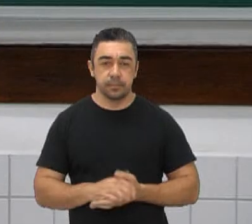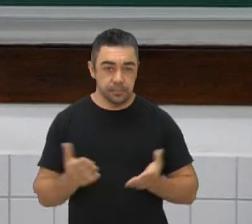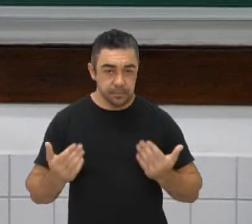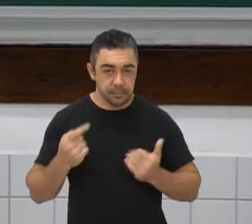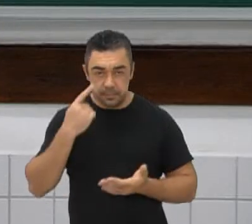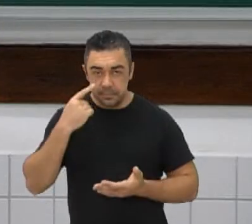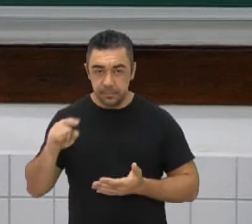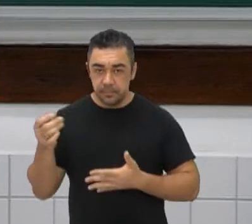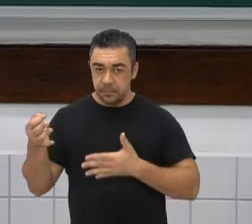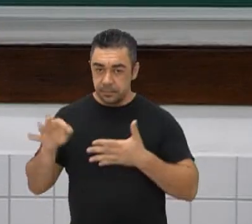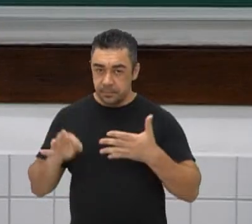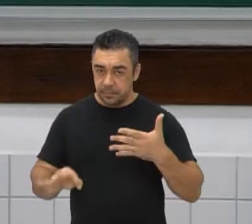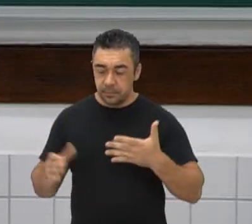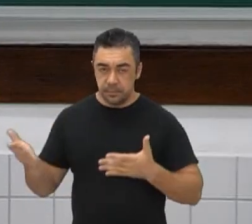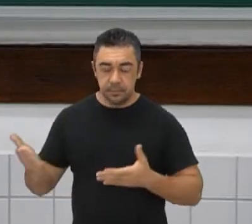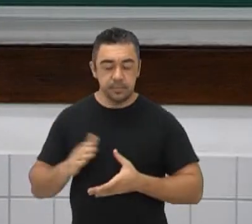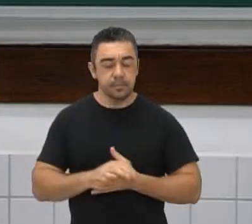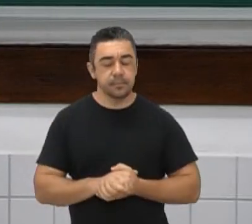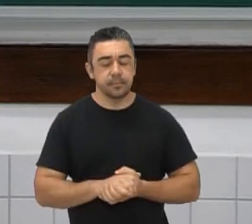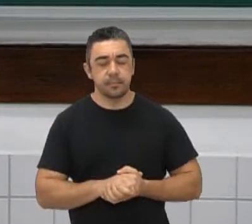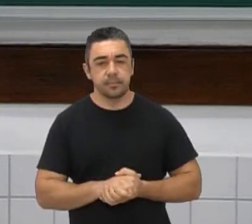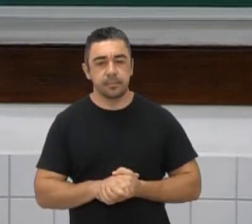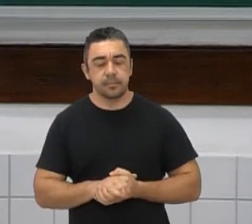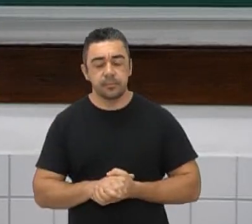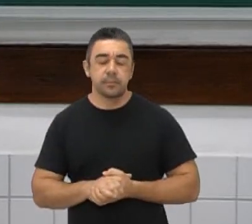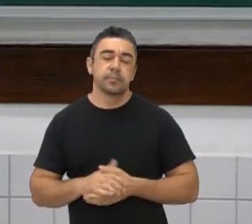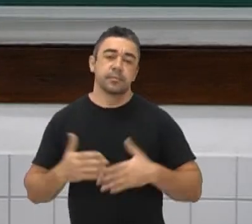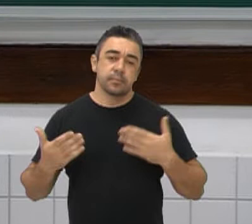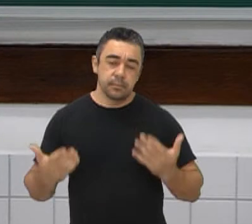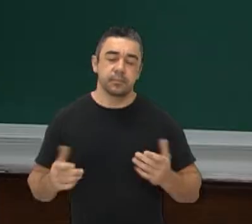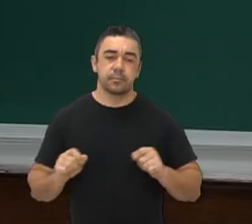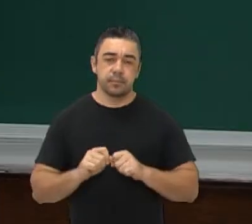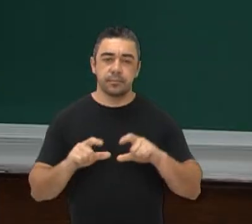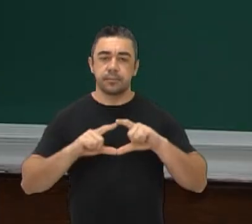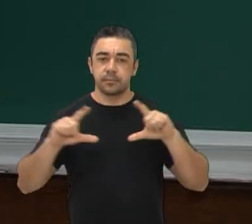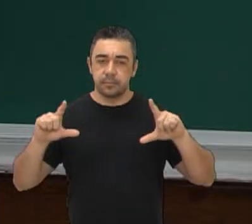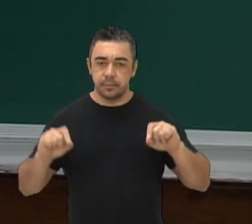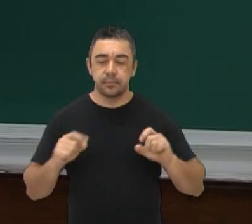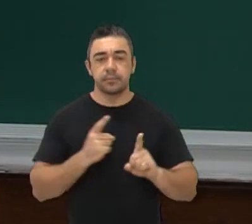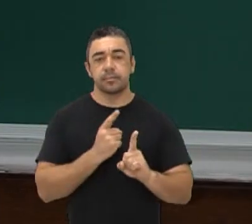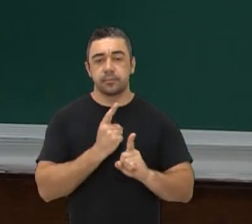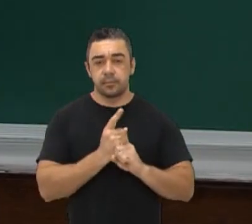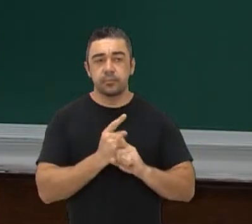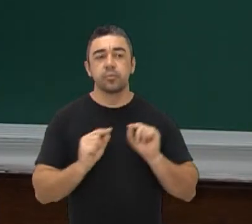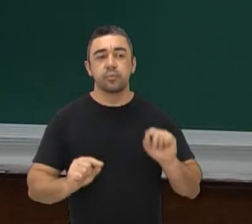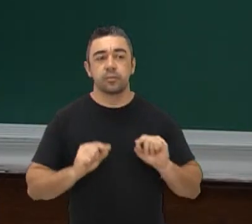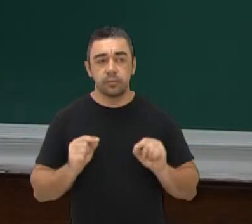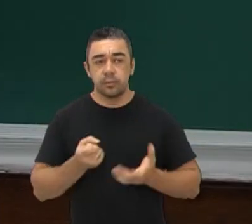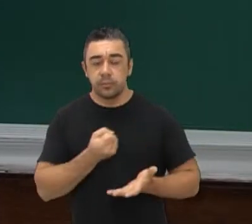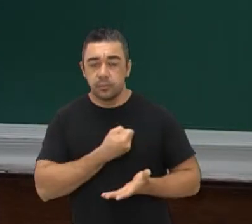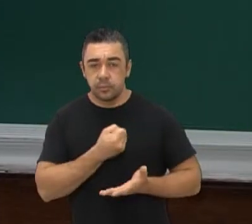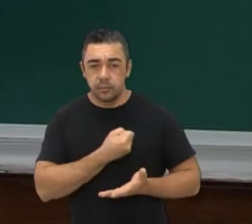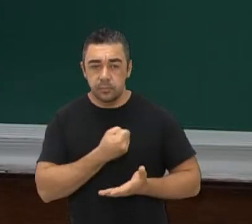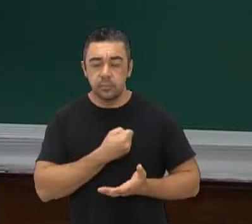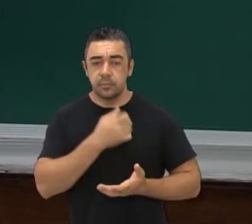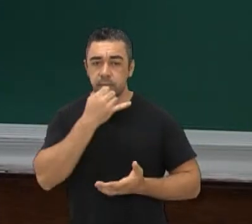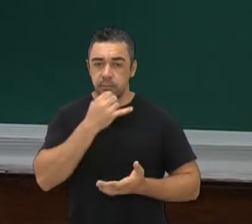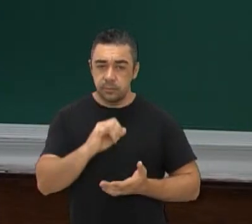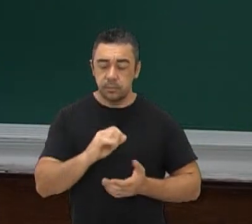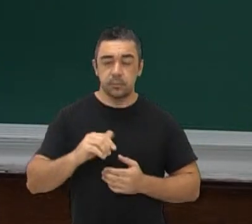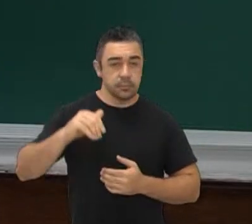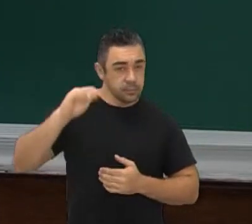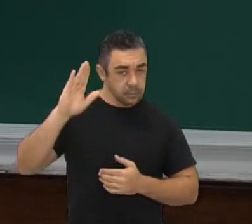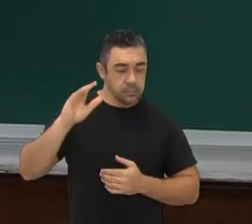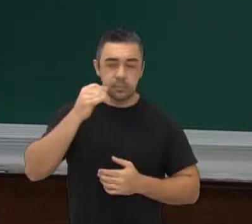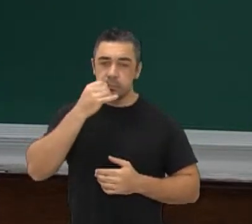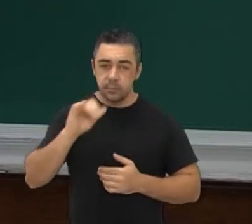Vamos fazer a correção da atividade? Olha só, para poder usar a equação, a gente tem que identificar qual que é o valor de energia maior e qual que